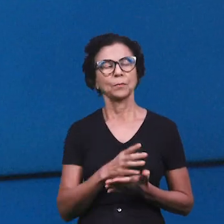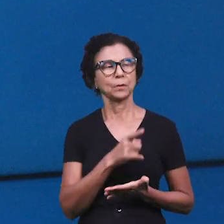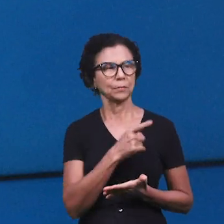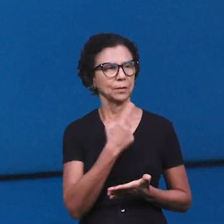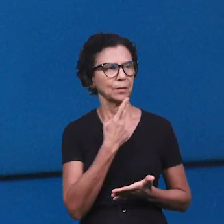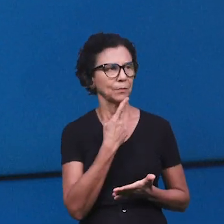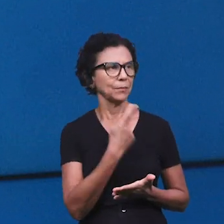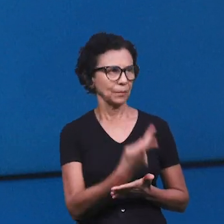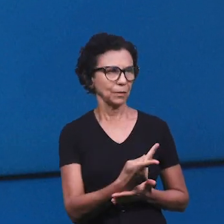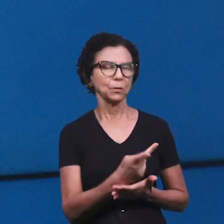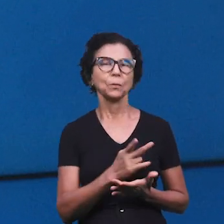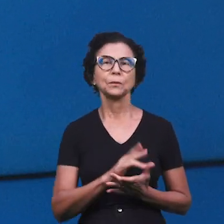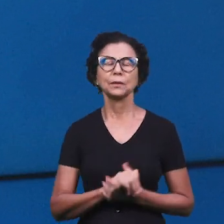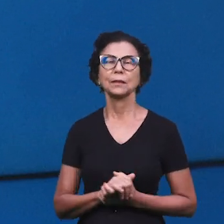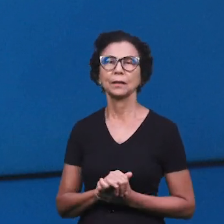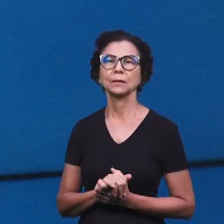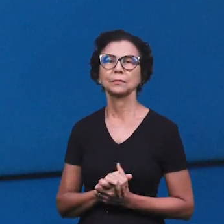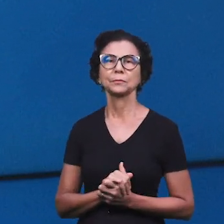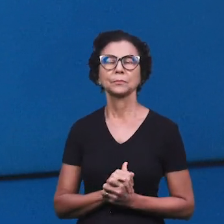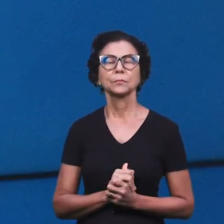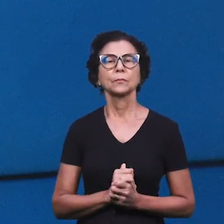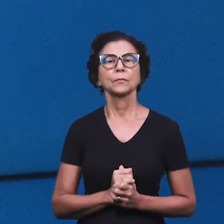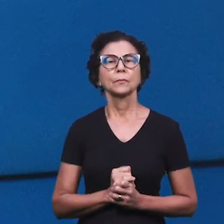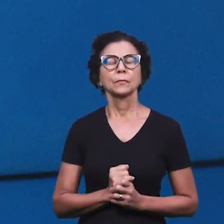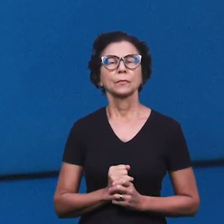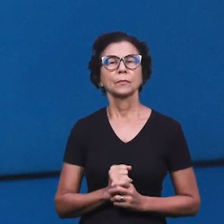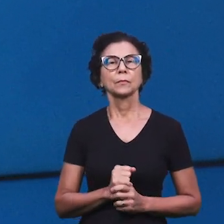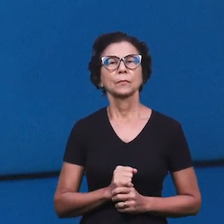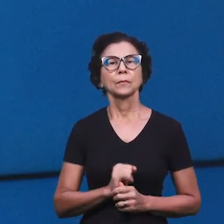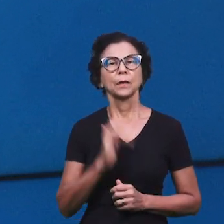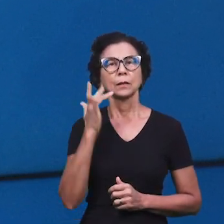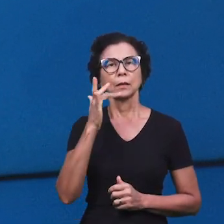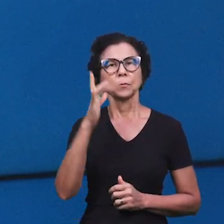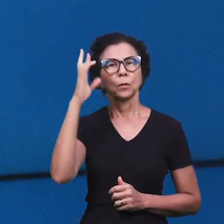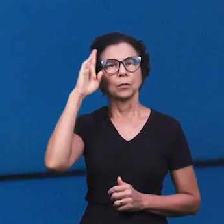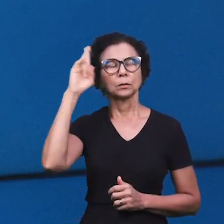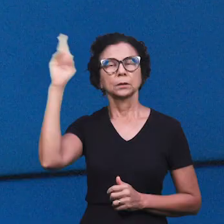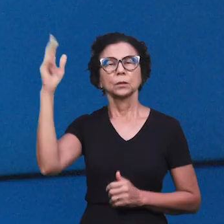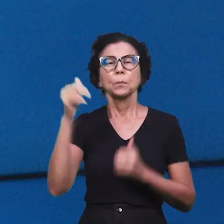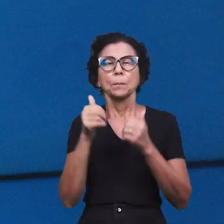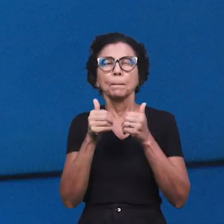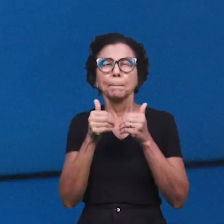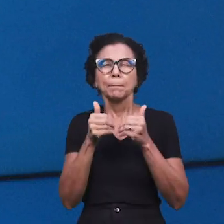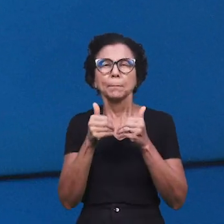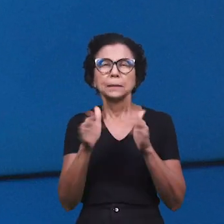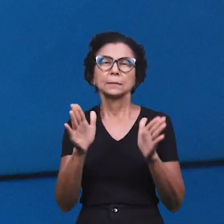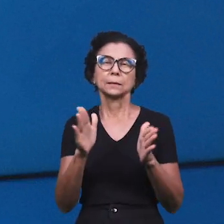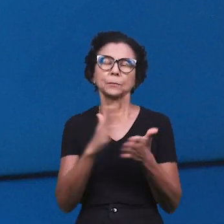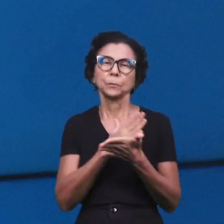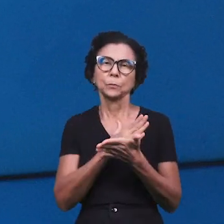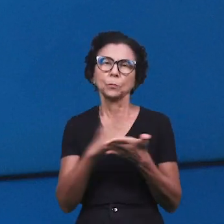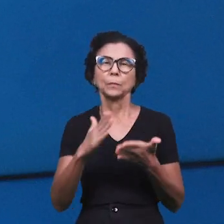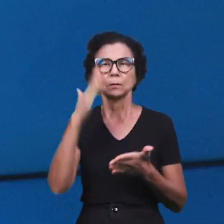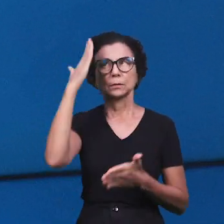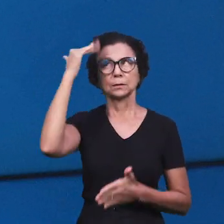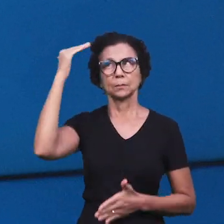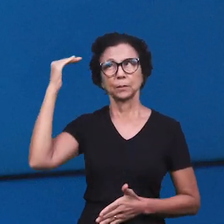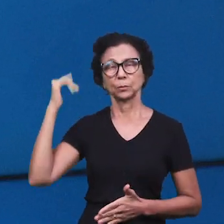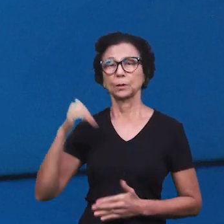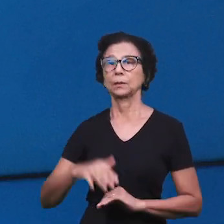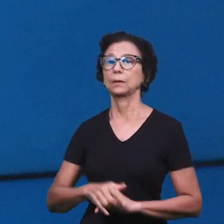coisa também interessante, né? A sabedoria é a sabedoria do Espírito Santo. Muito bem colocado na sua